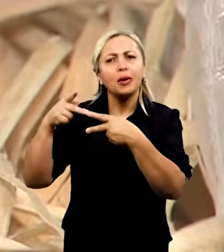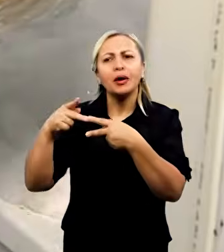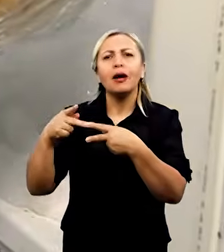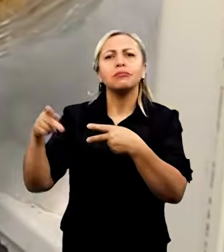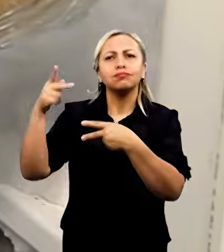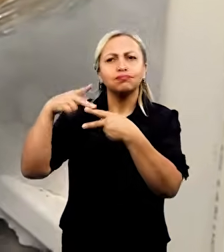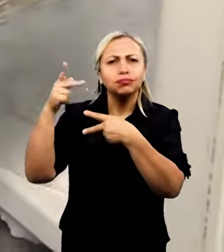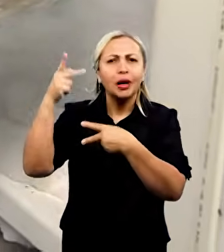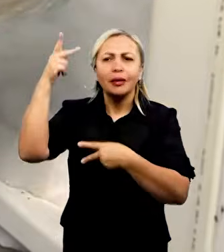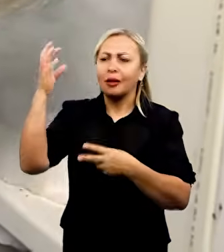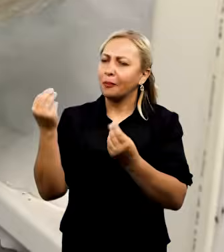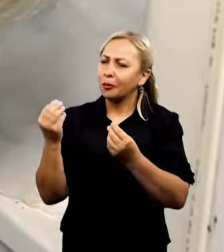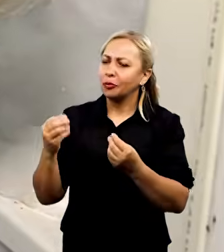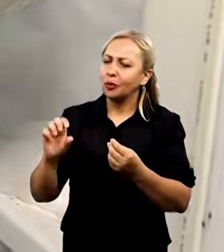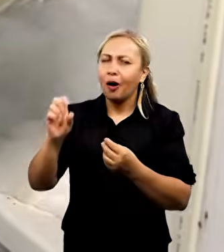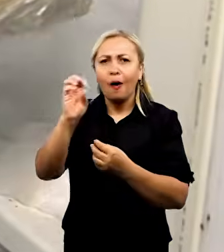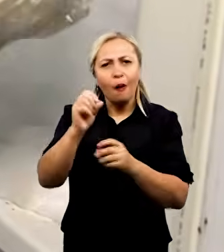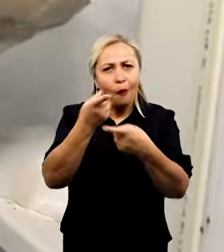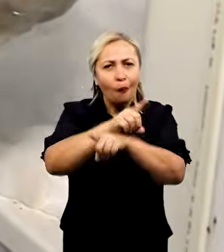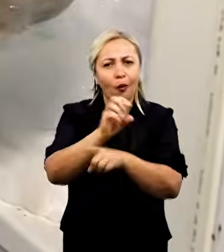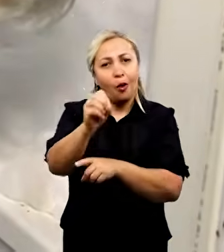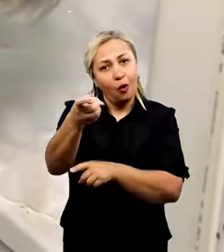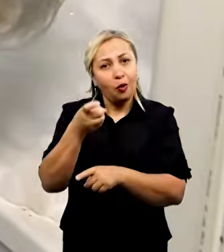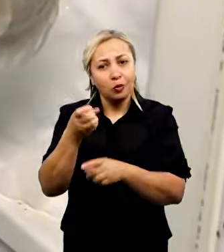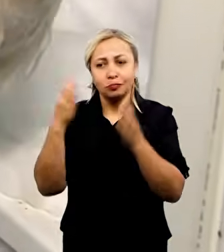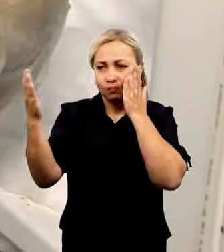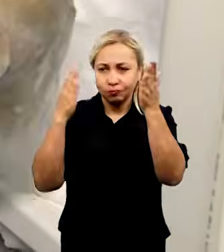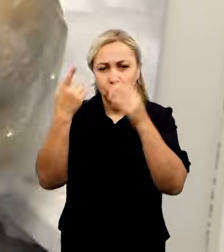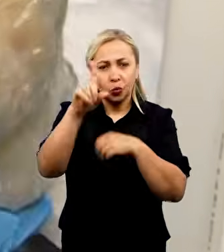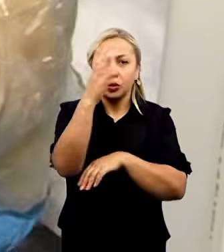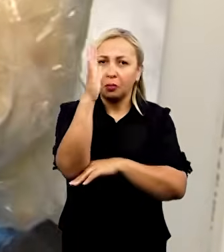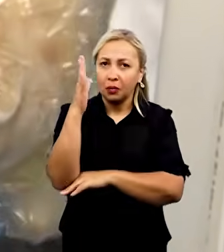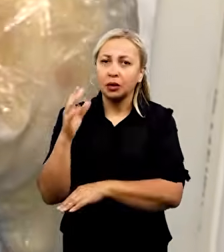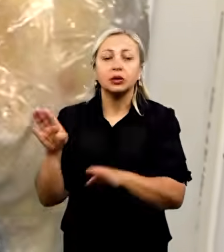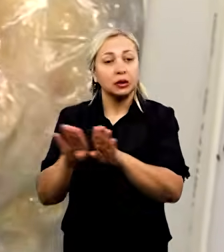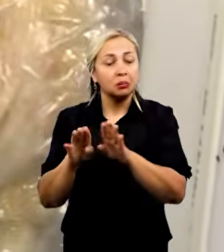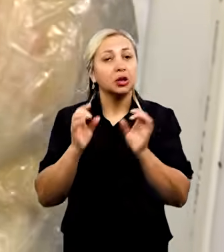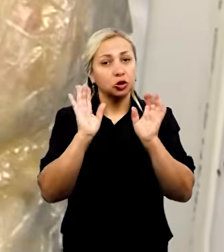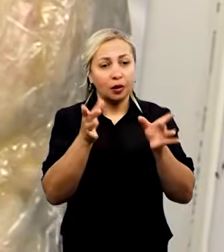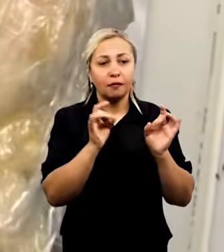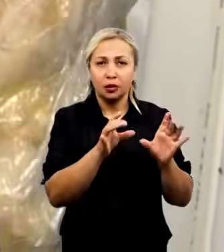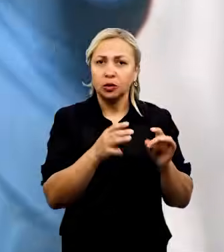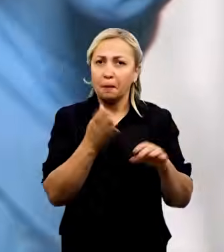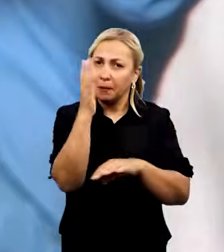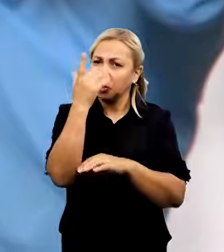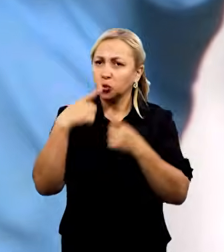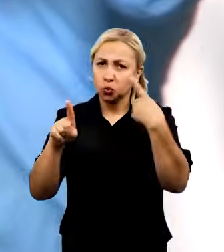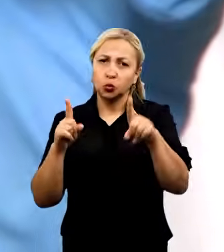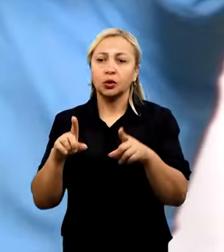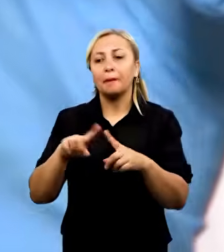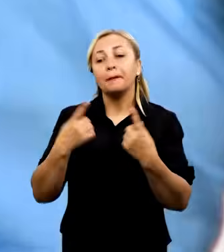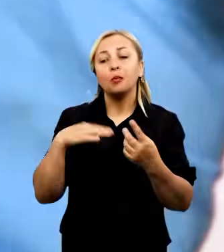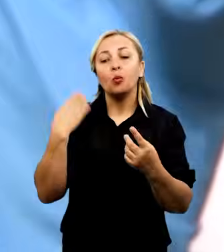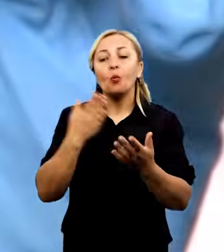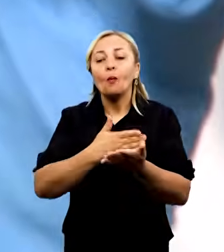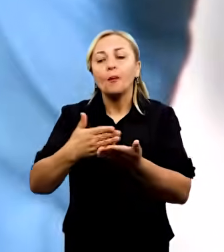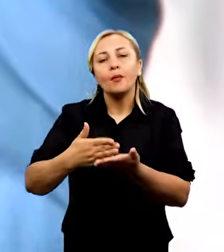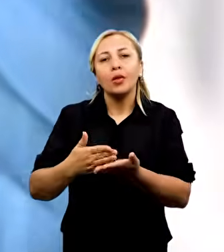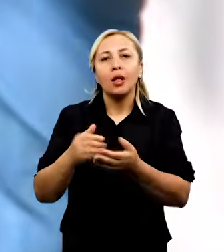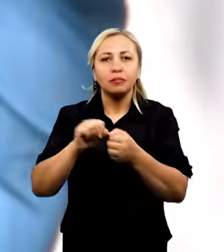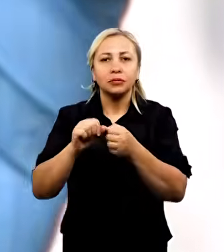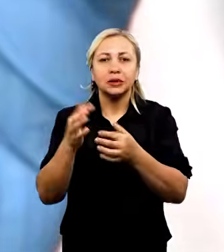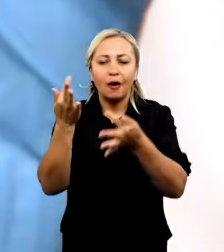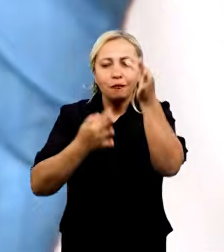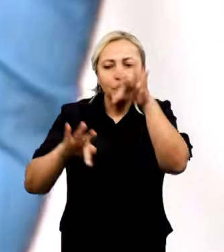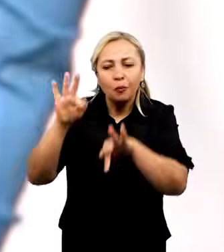antioxidante muito grande comparada a outras plantas, já até plantas comerciais, e a partir daí a gente iniciou